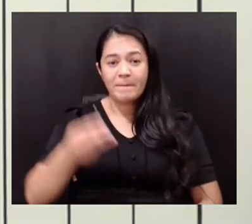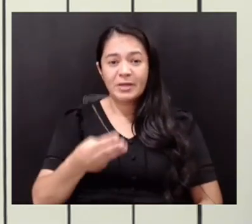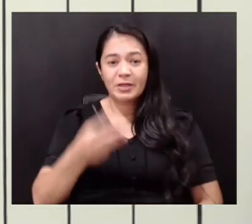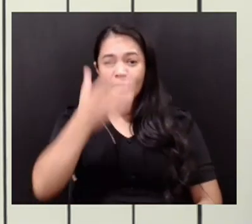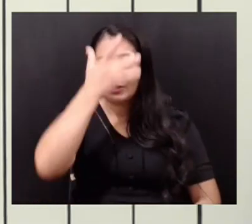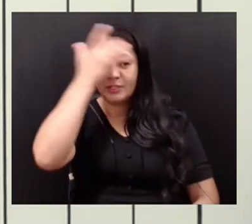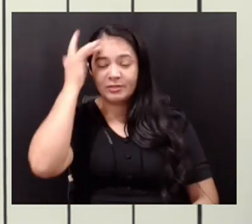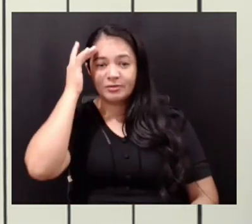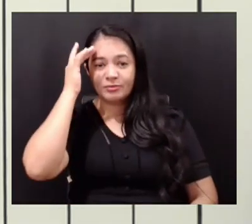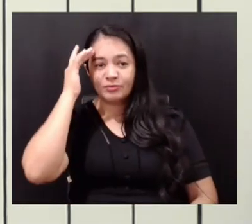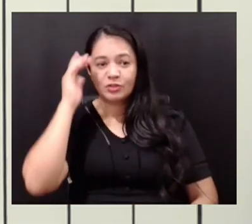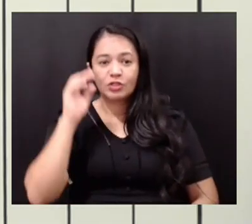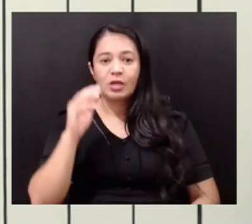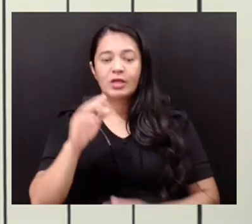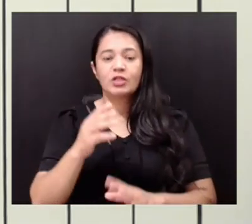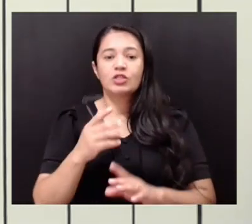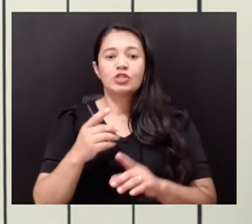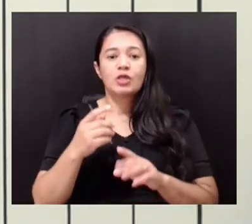dos Estados Unidos, com